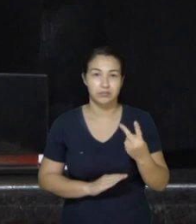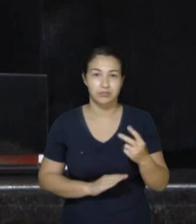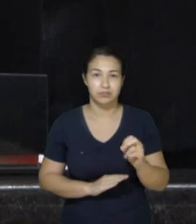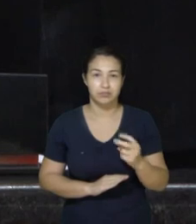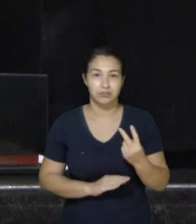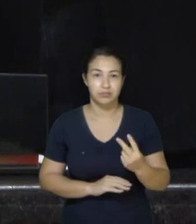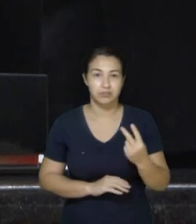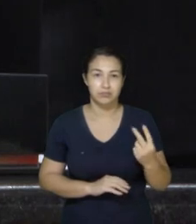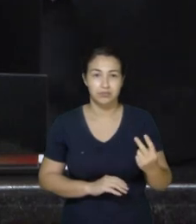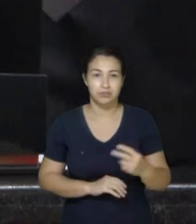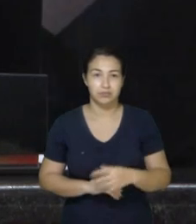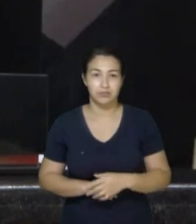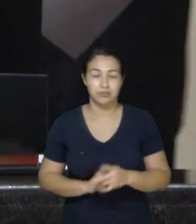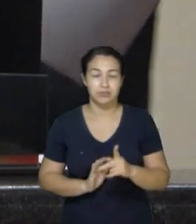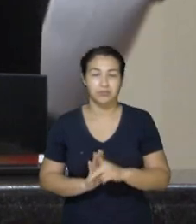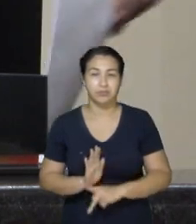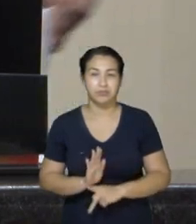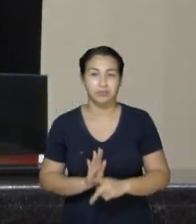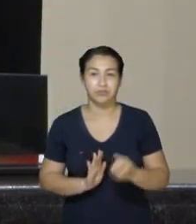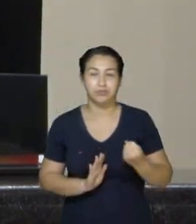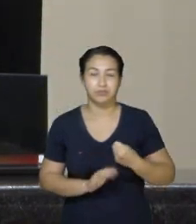022.2/2022, projeto